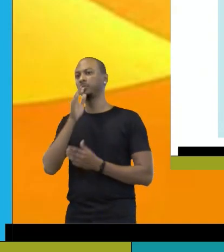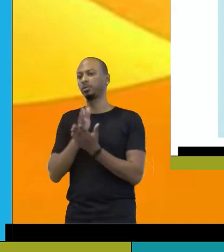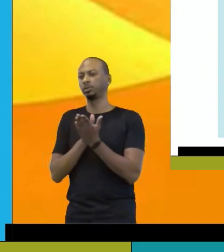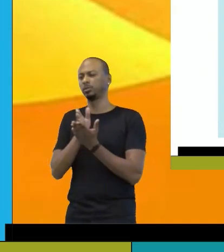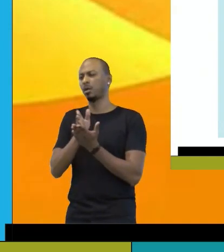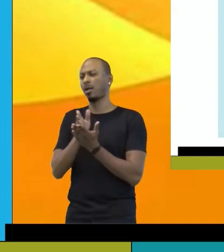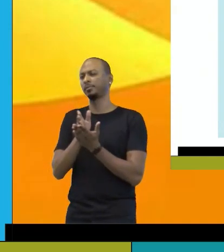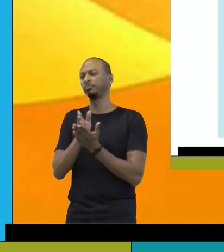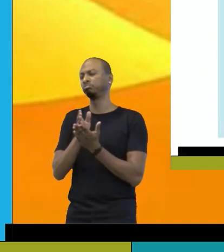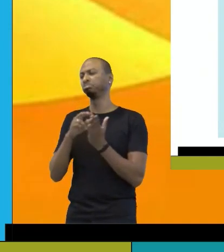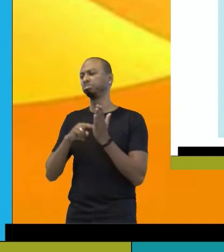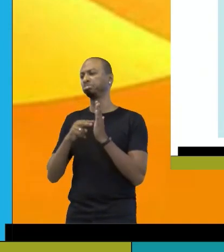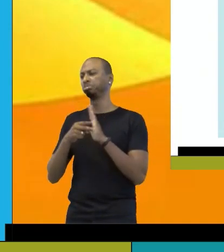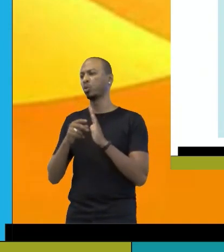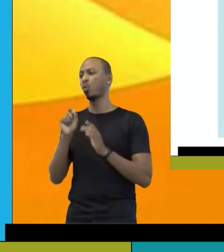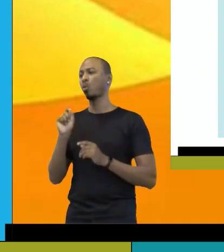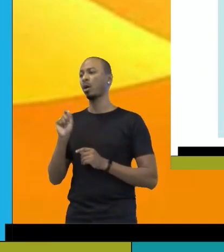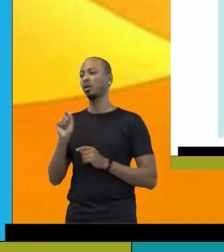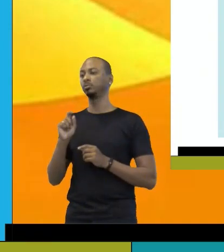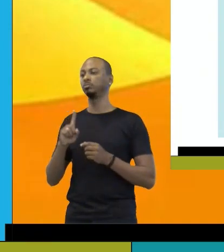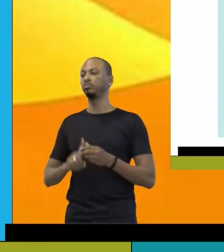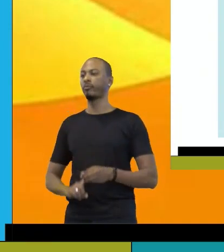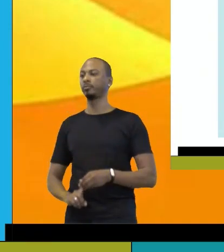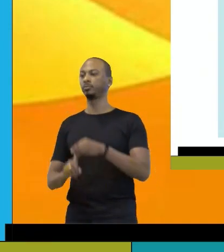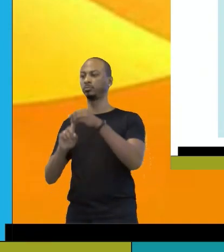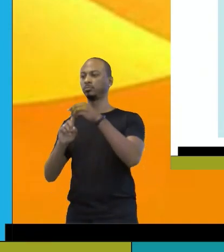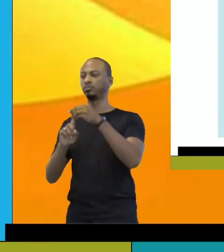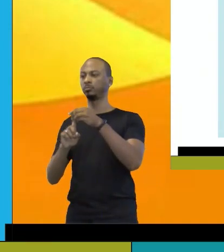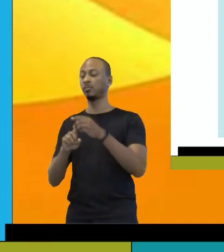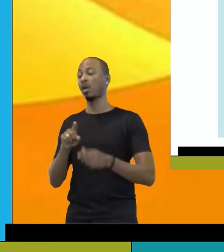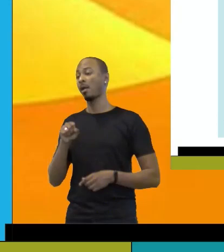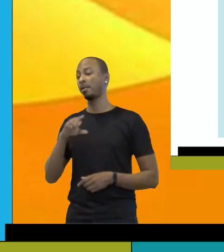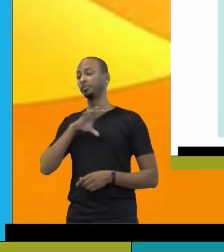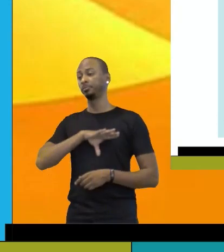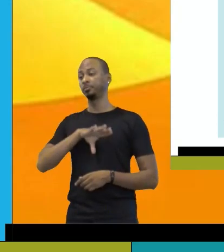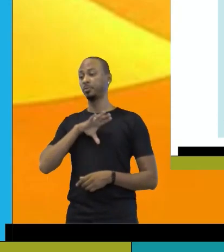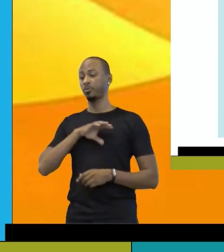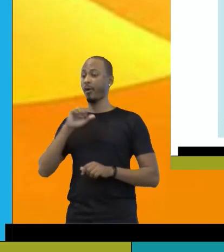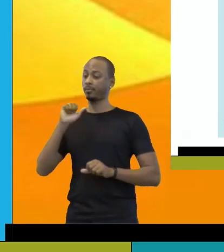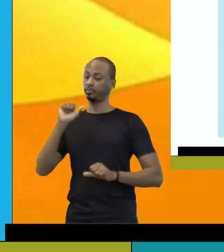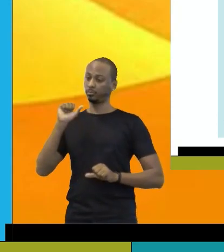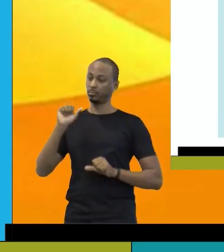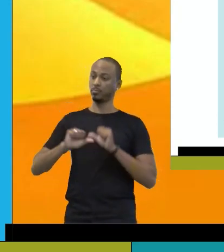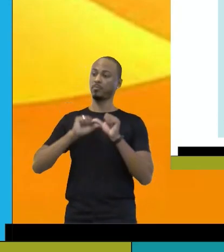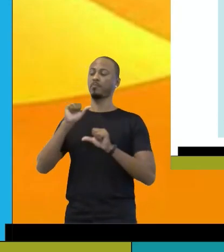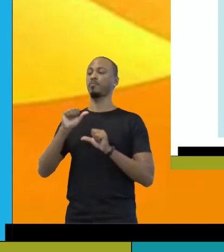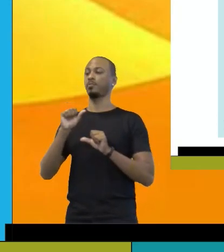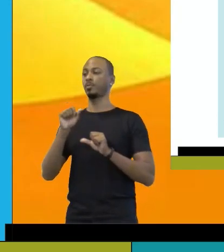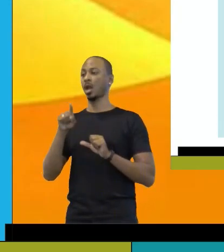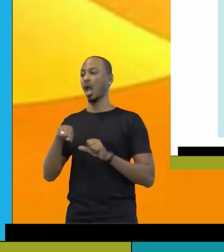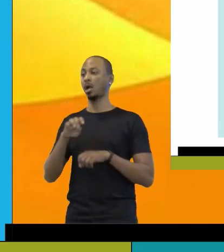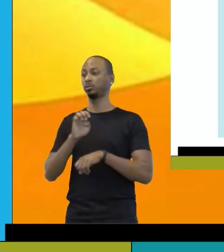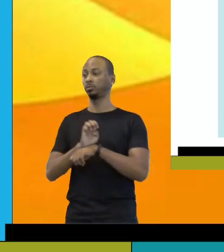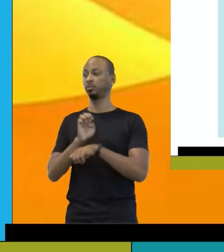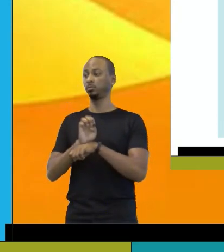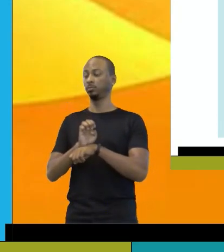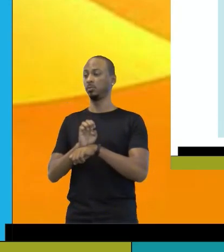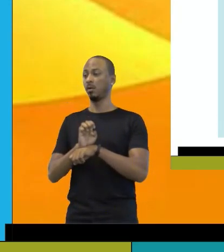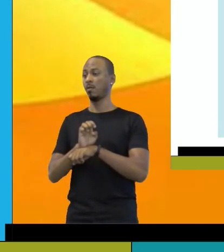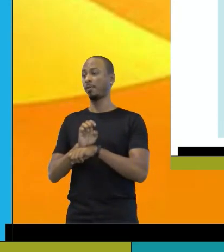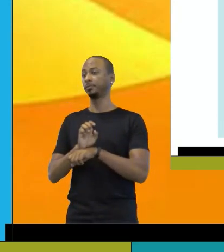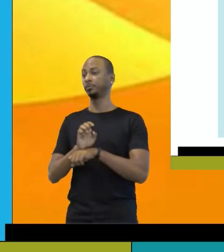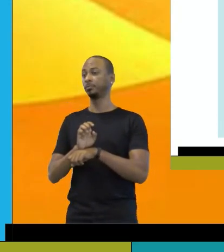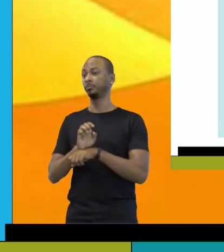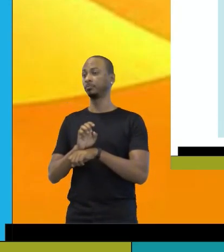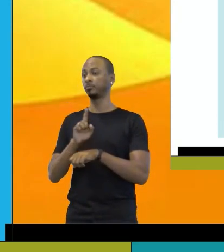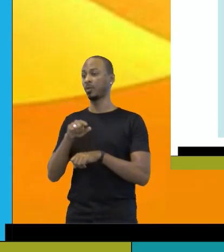uma unificação. Portugal se unificou, ou seja, se transformou em um Estado centralizado no